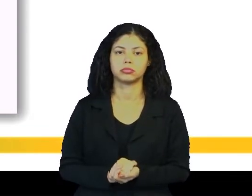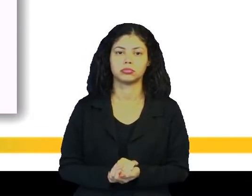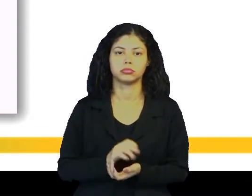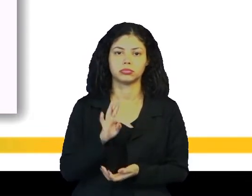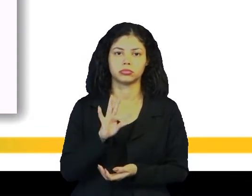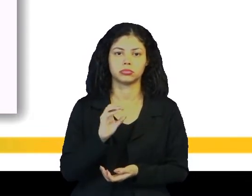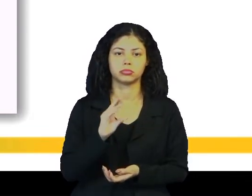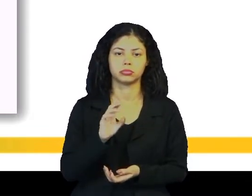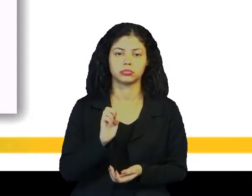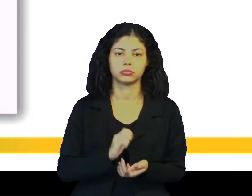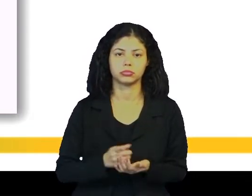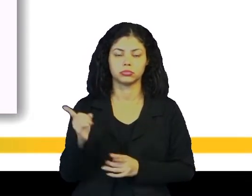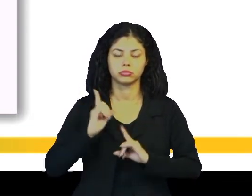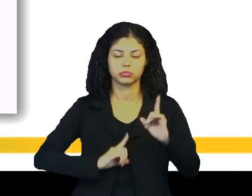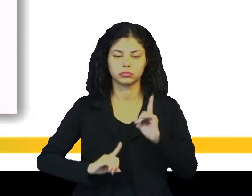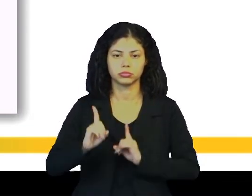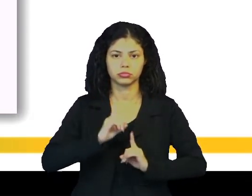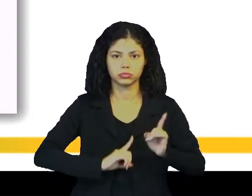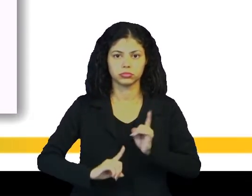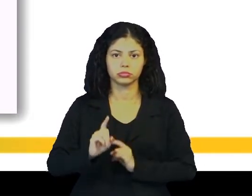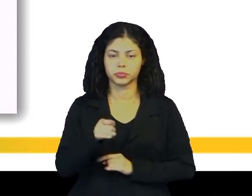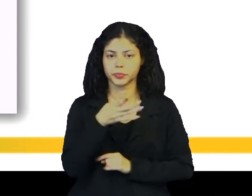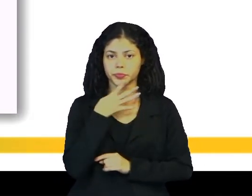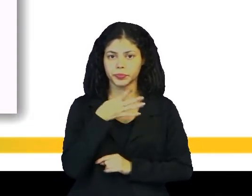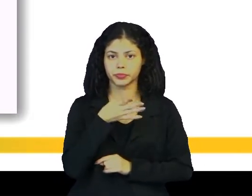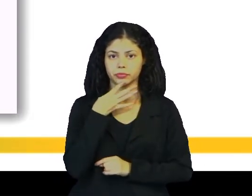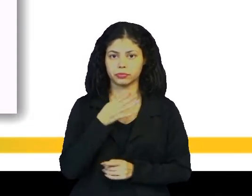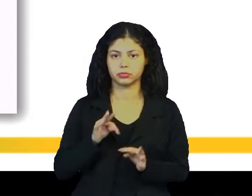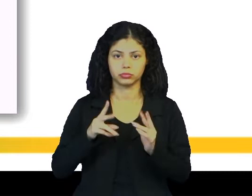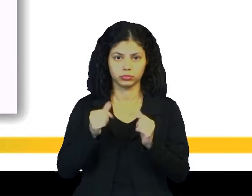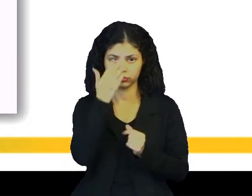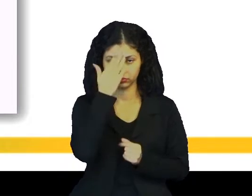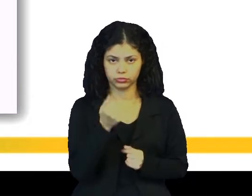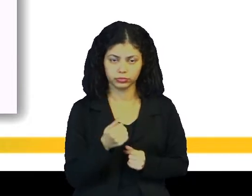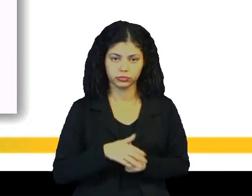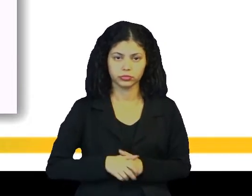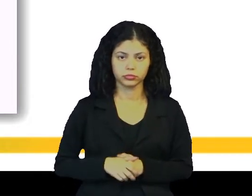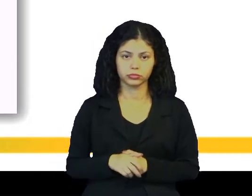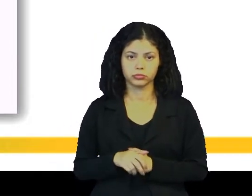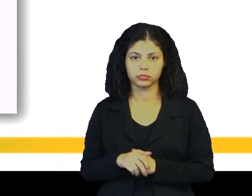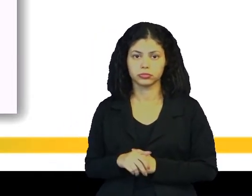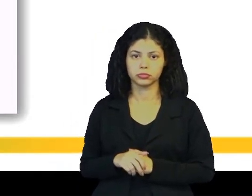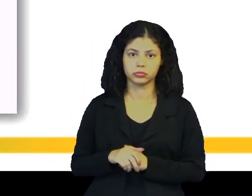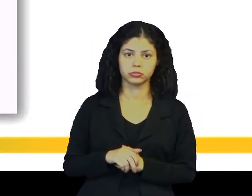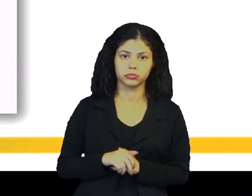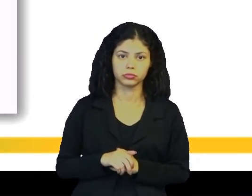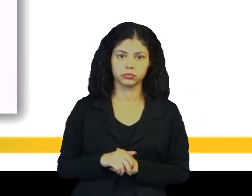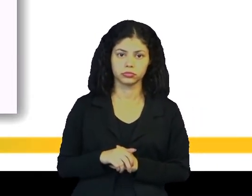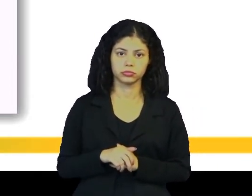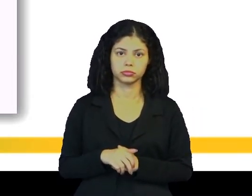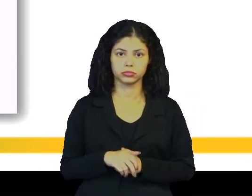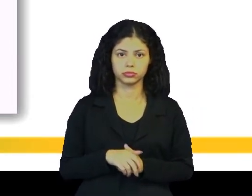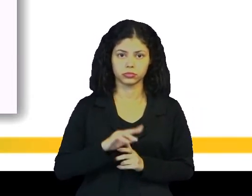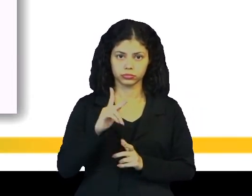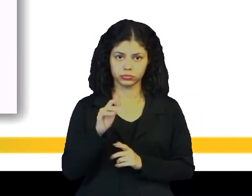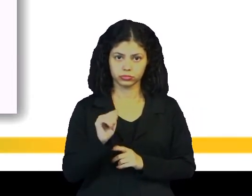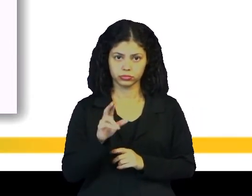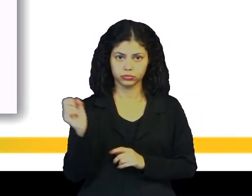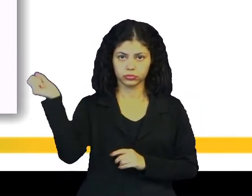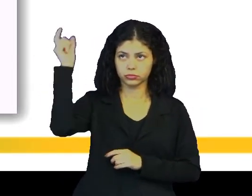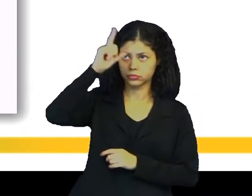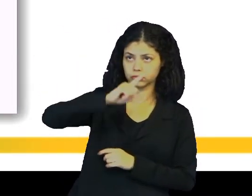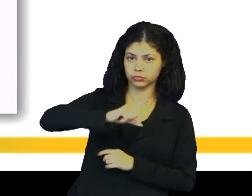Thoth, deus do conhecimento, aquele que tudo sabe. Nós temos Ra, né? Deus do